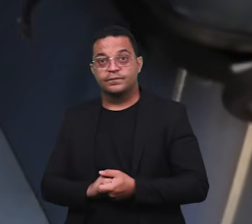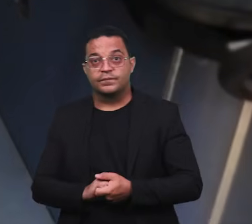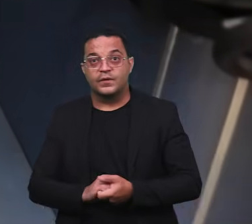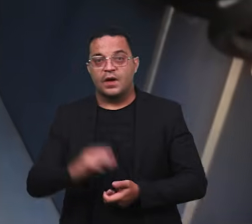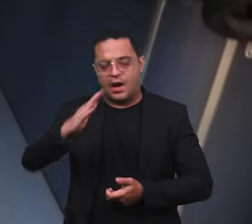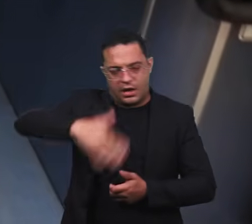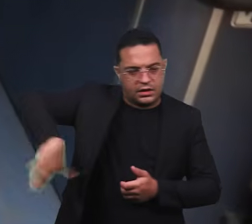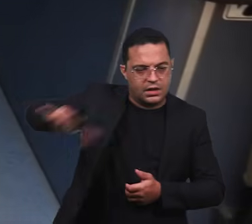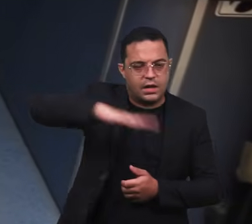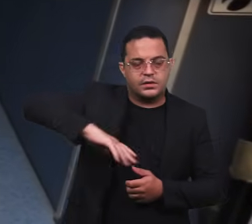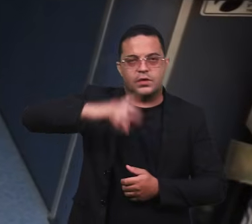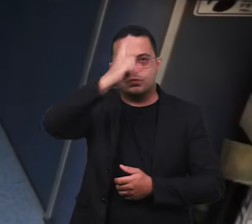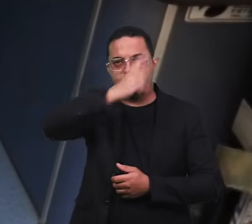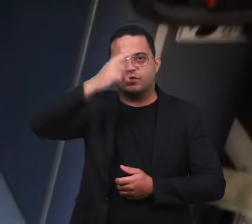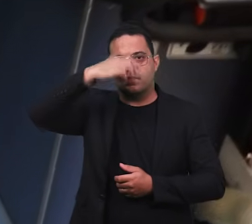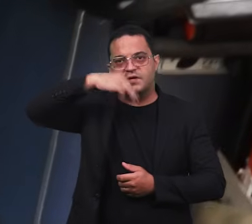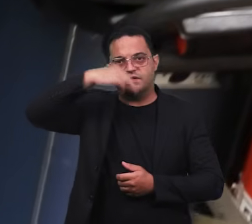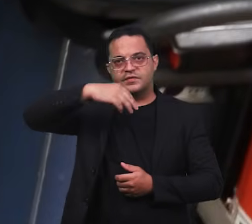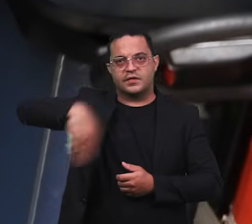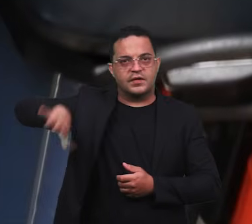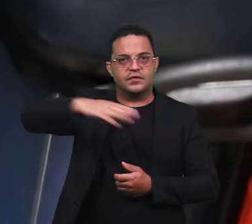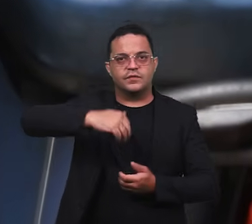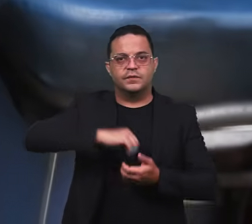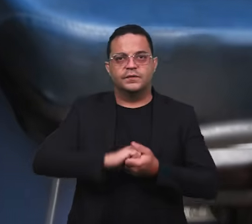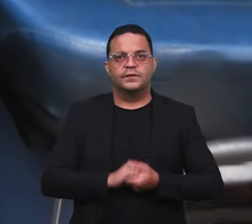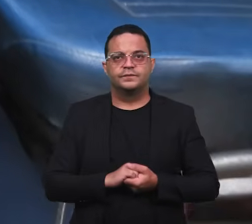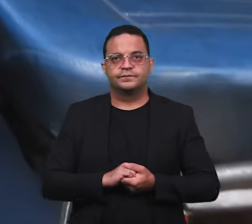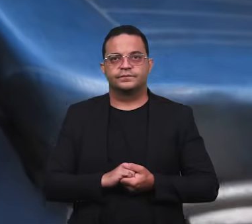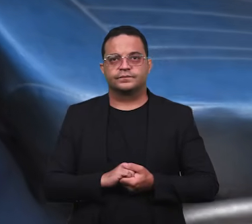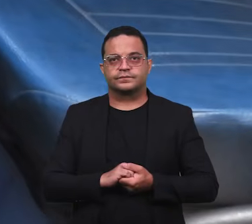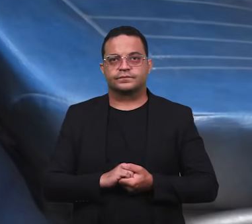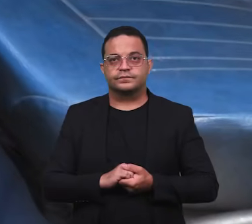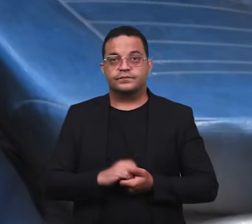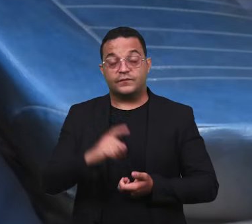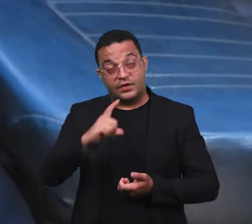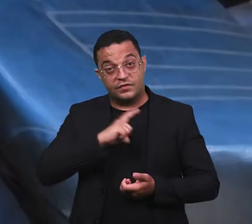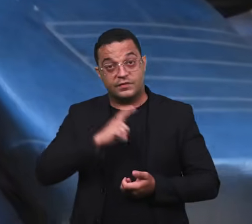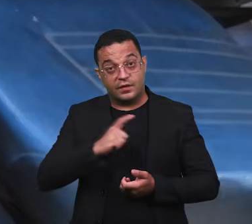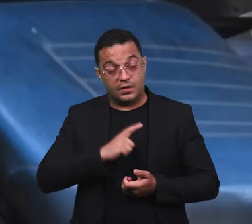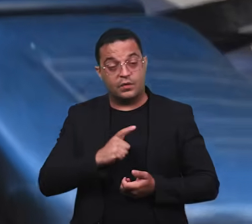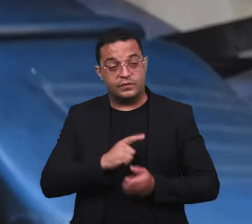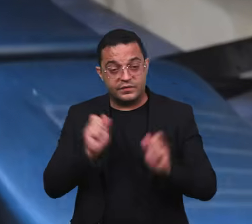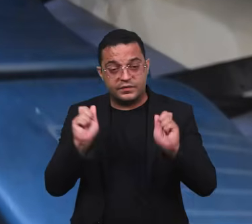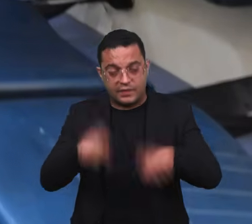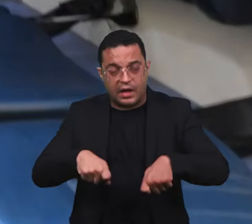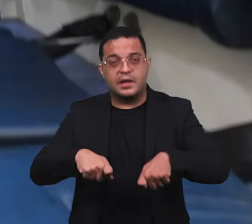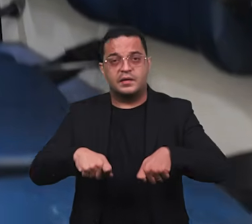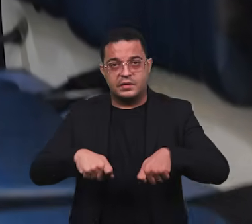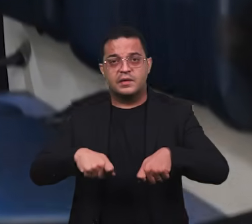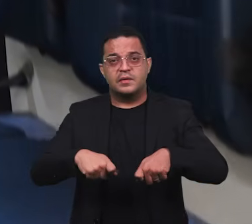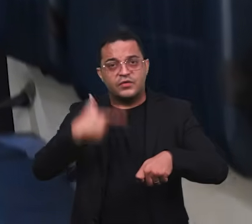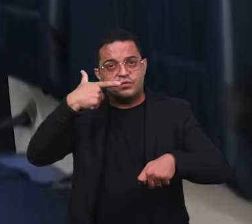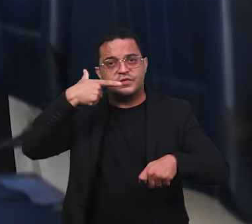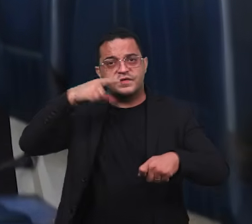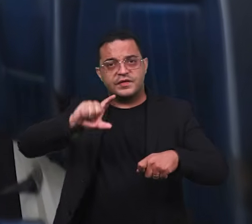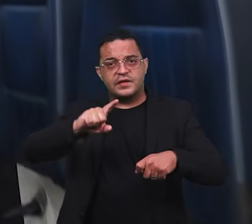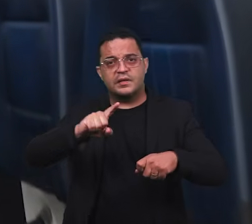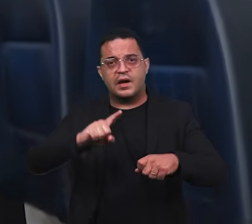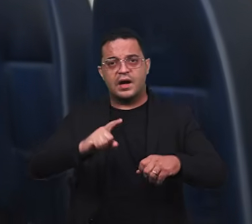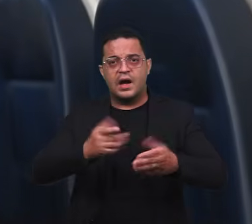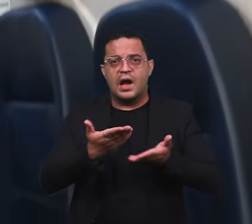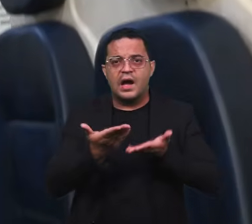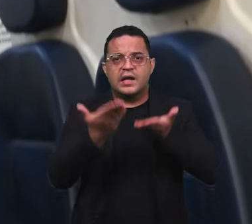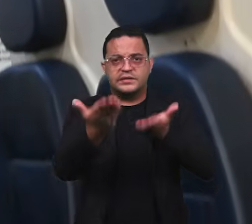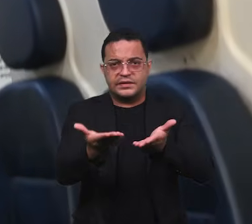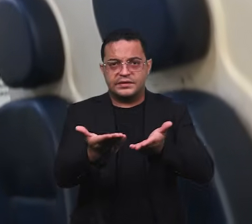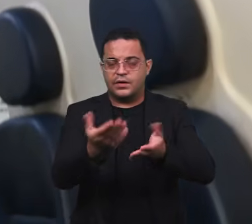no Manaim Domingos Martins, falando do Domingos Martins por causa da região, mas o município é de Marechal Floriano, né? Que tem condições plenas de atender o